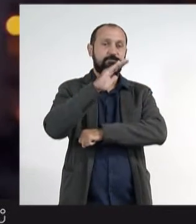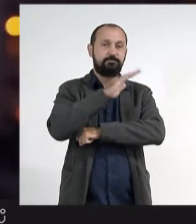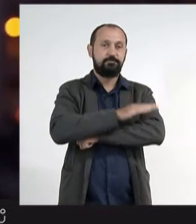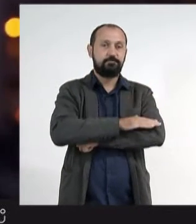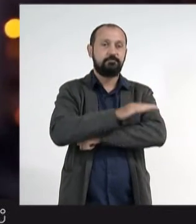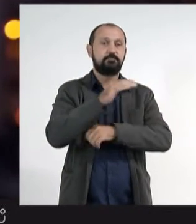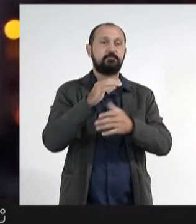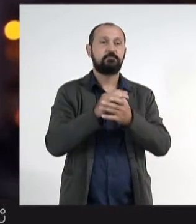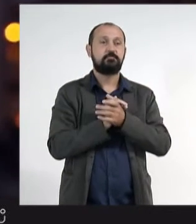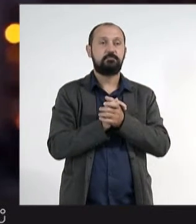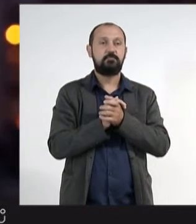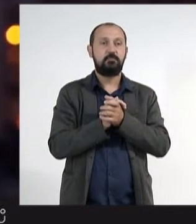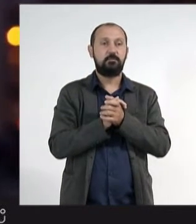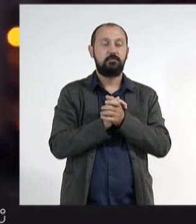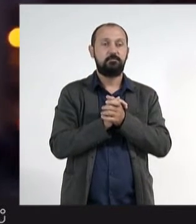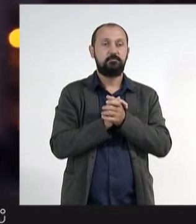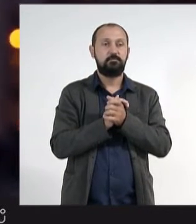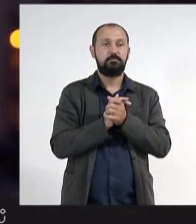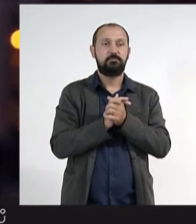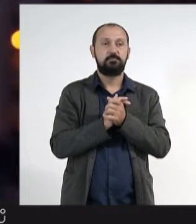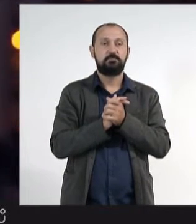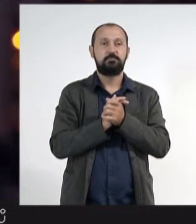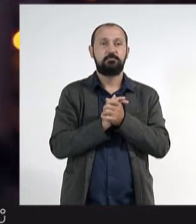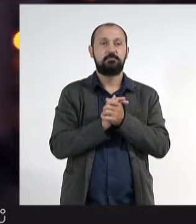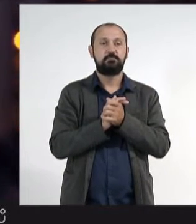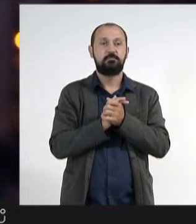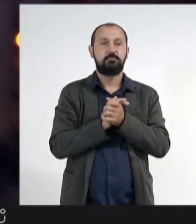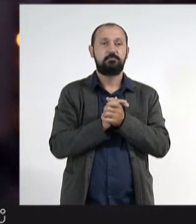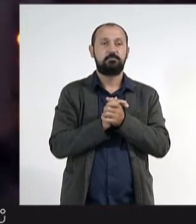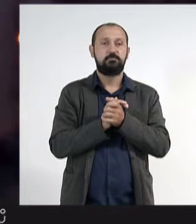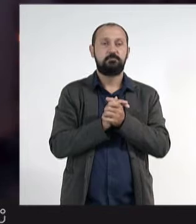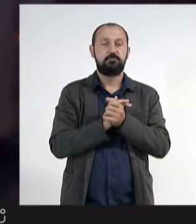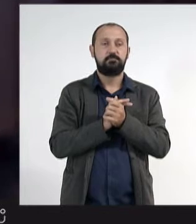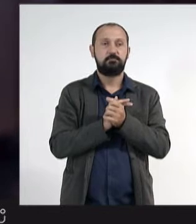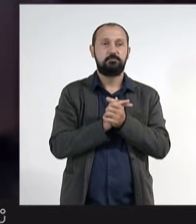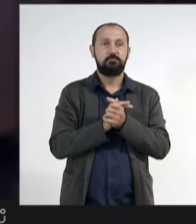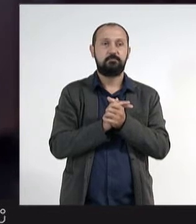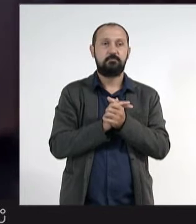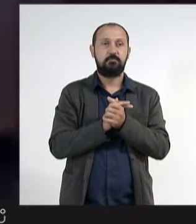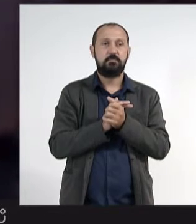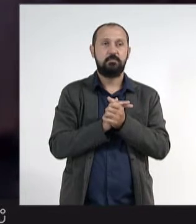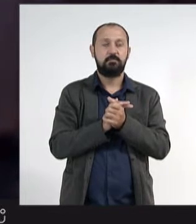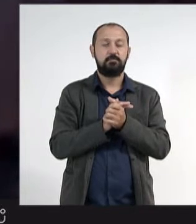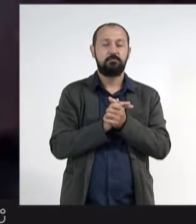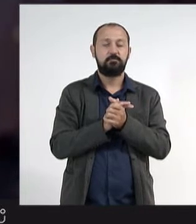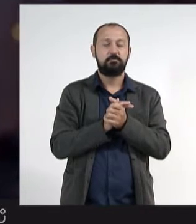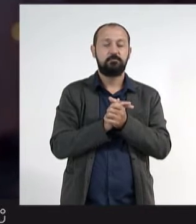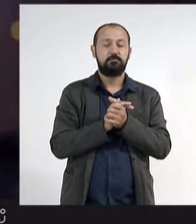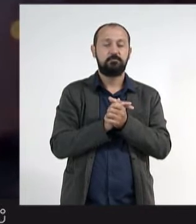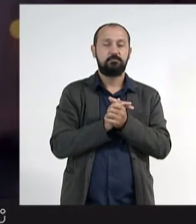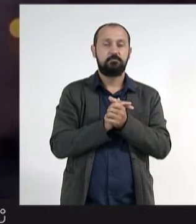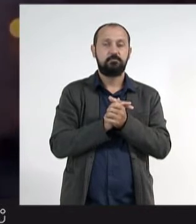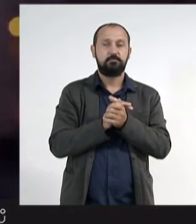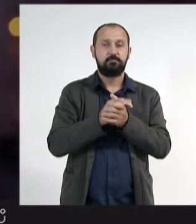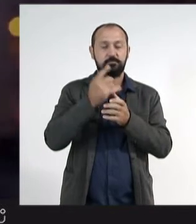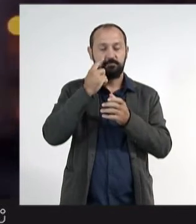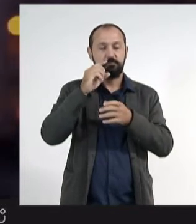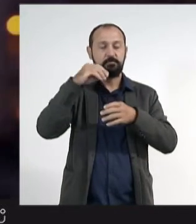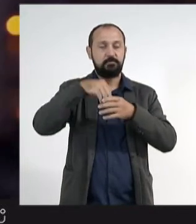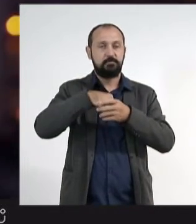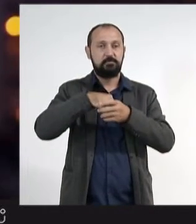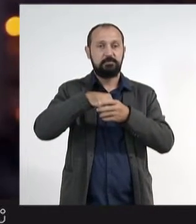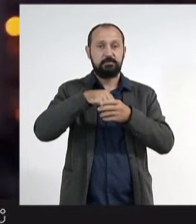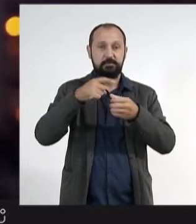tarde sobre uma questão que permeia quase todas as cidades